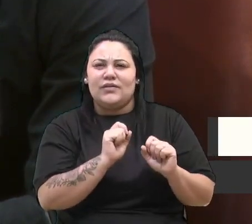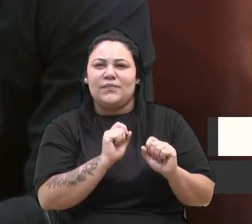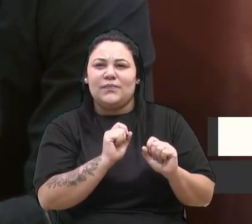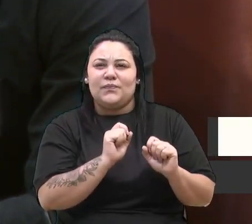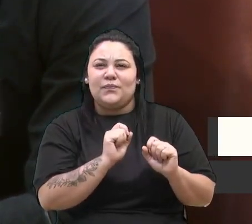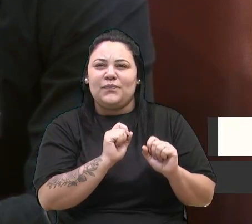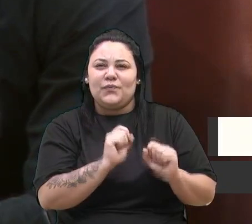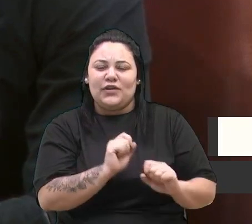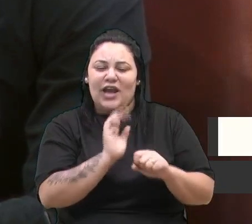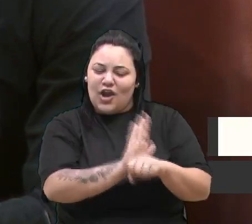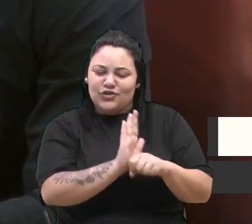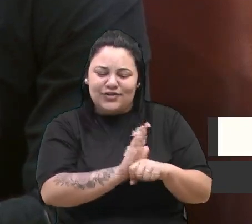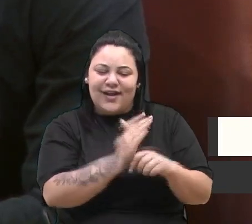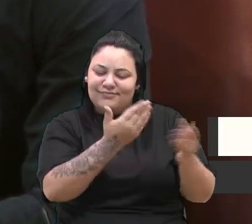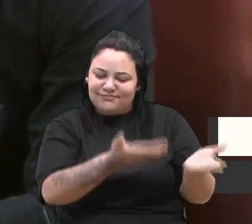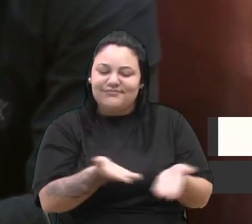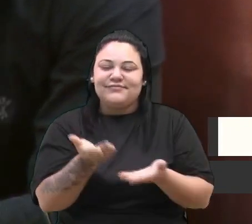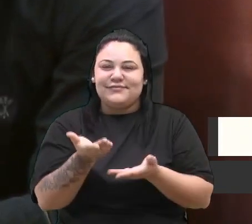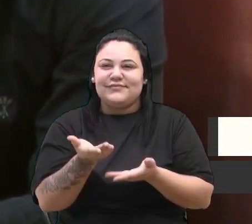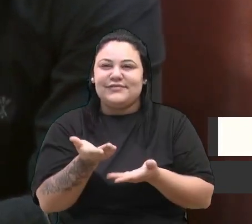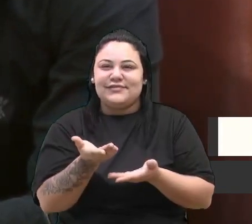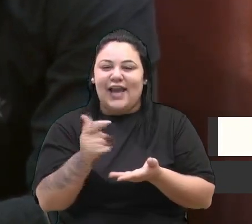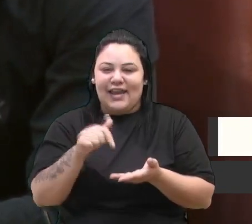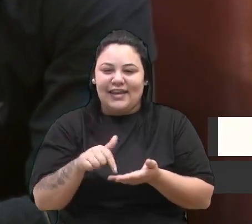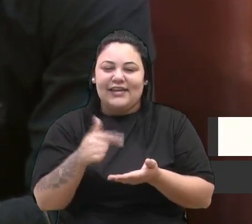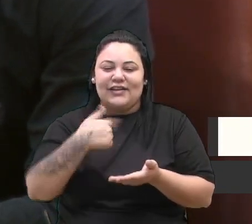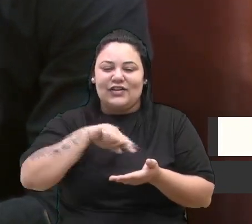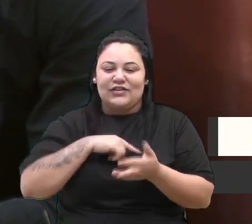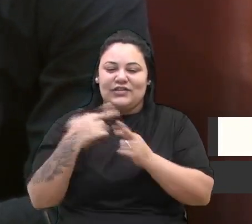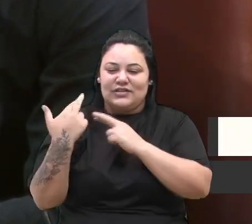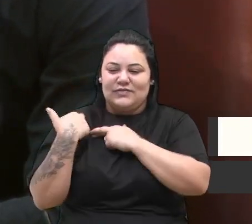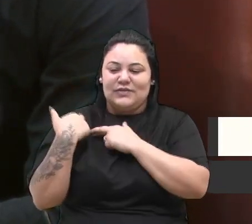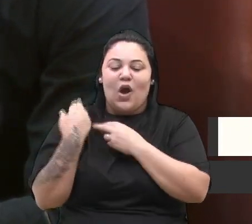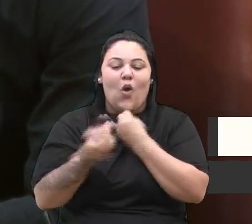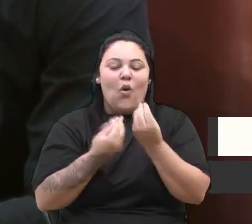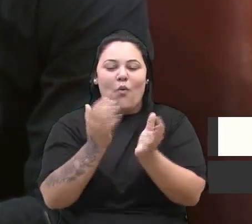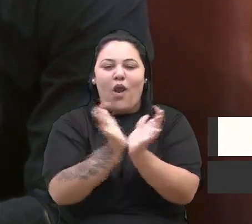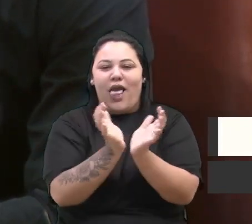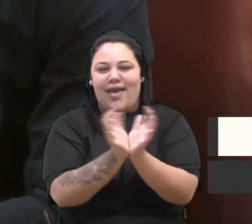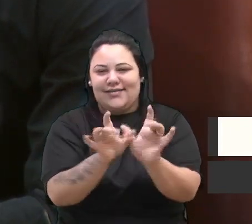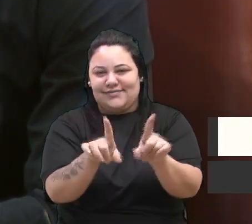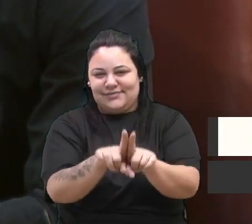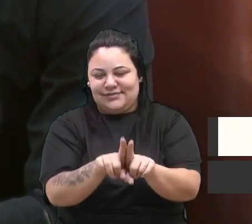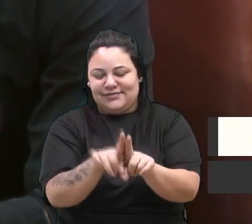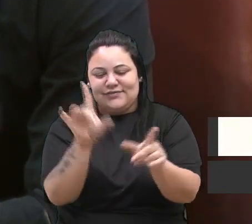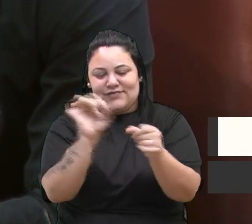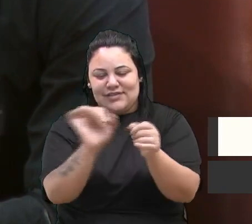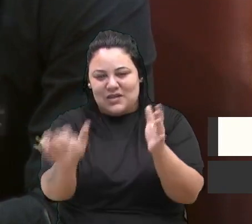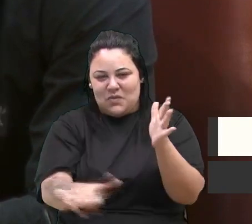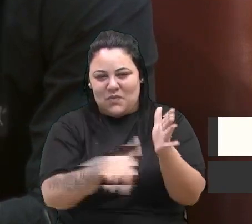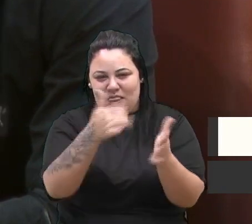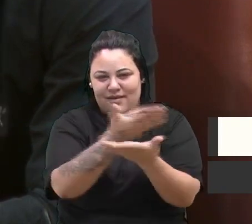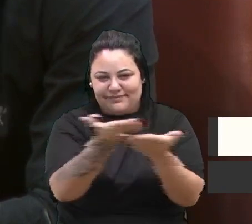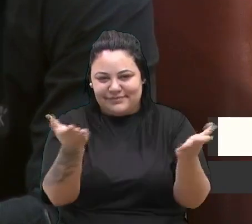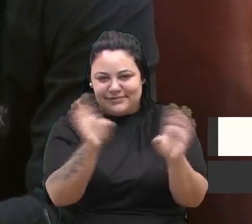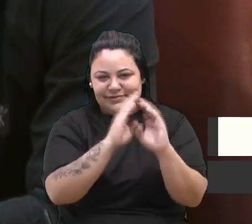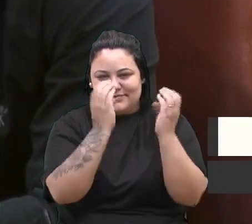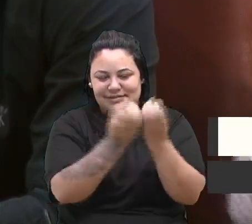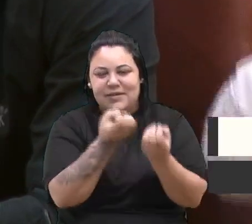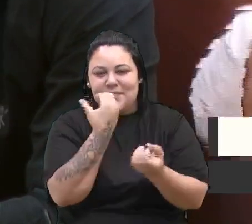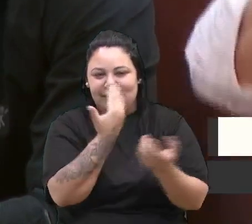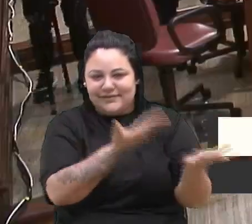com a sua vinda aqui, da nossa responsabilidade como colega, e sempre fazer o melhor para a nossa comunidade. Seja